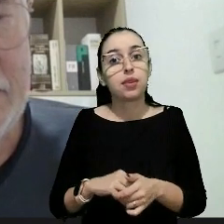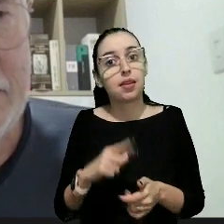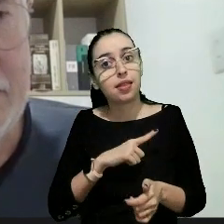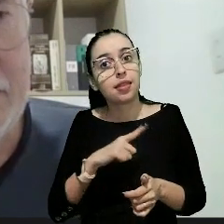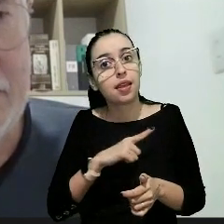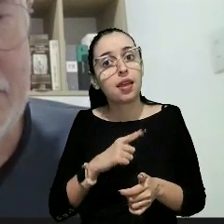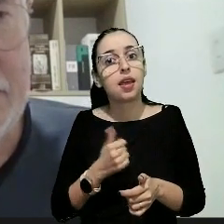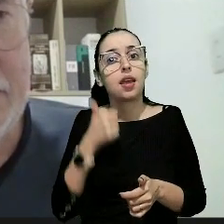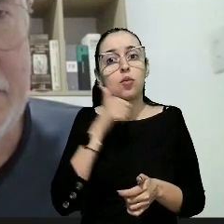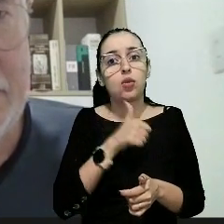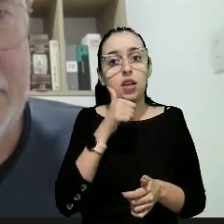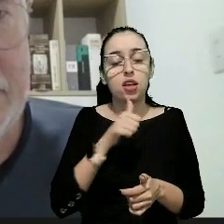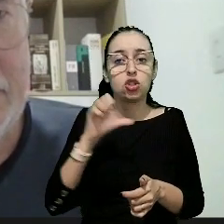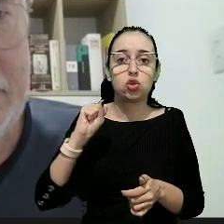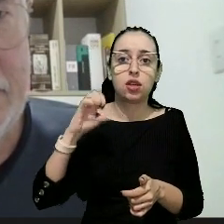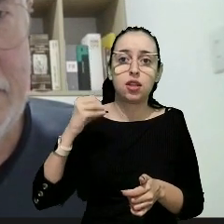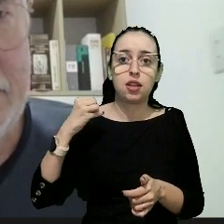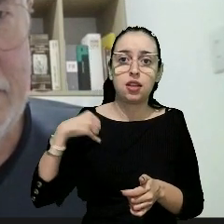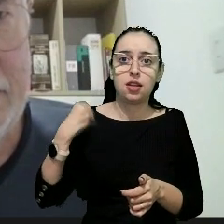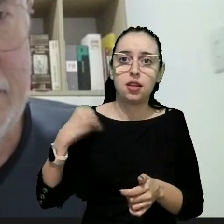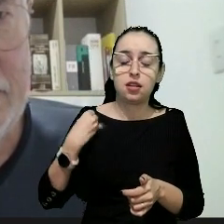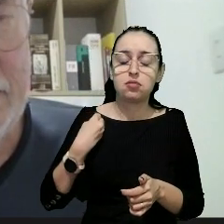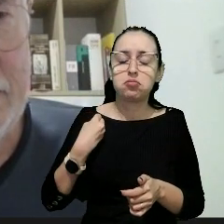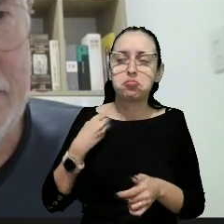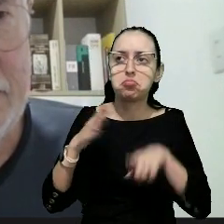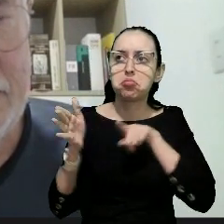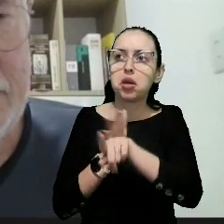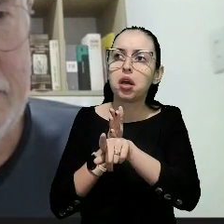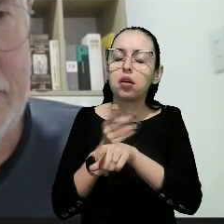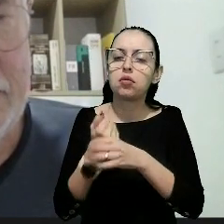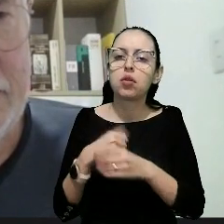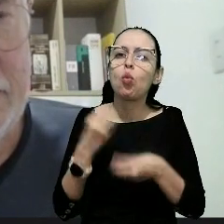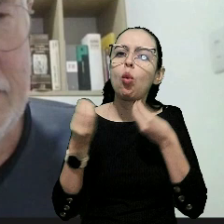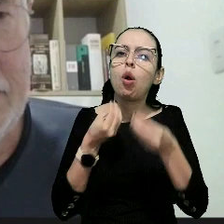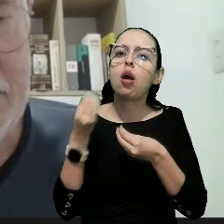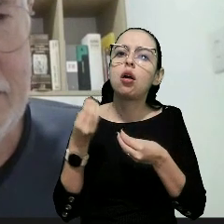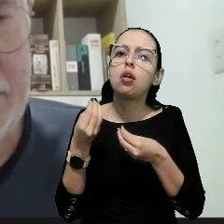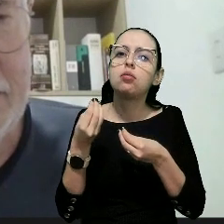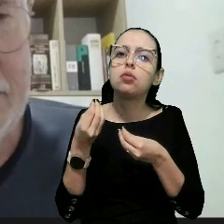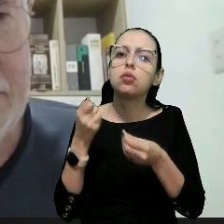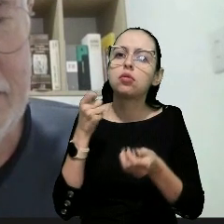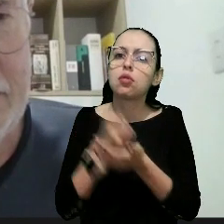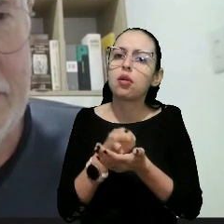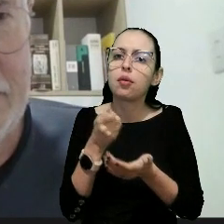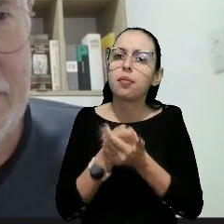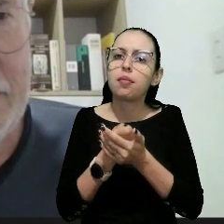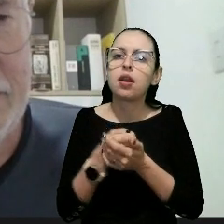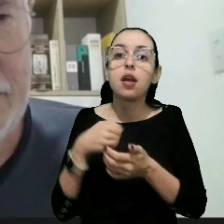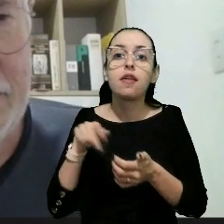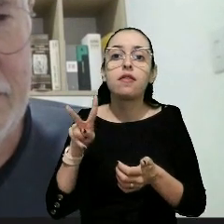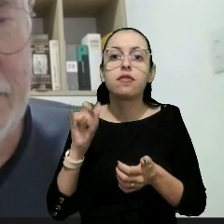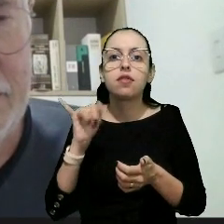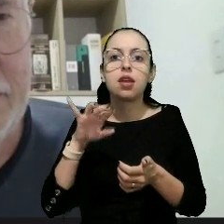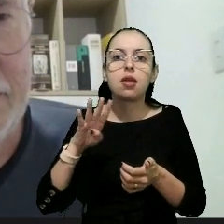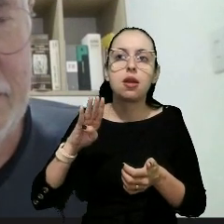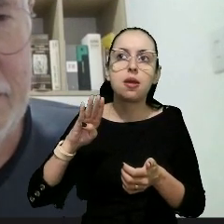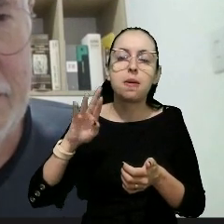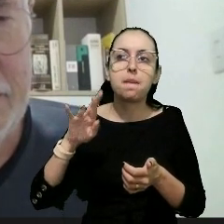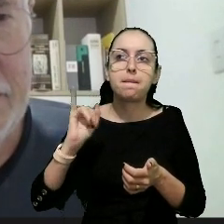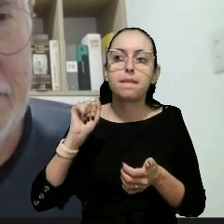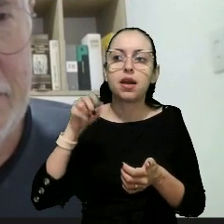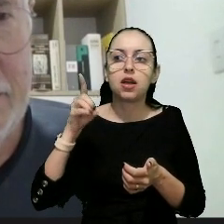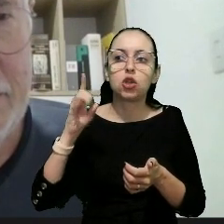mulheres de 80 anos que me mandam mensagem perguntando: Miriam, como é que eu faço para comprar